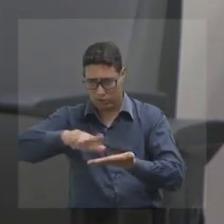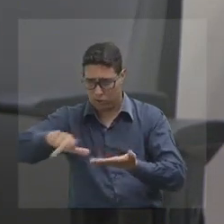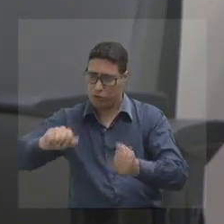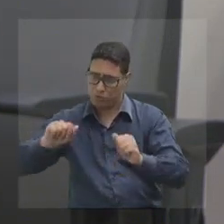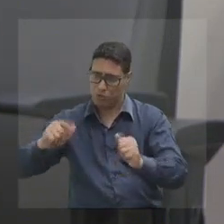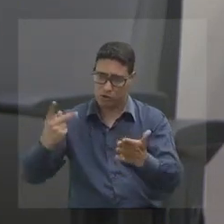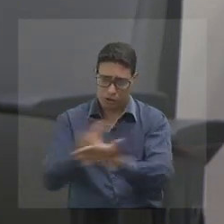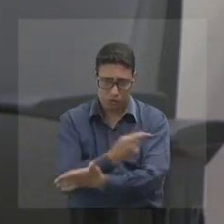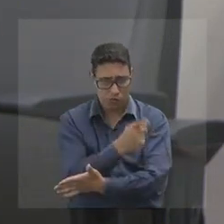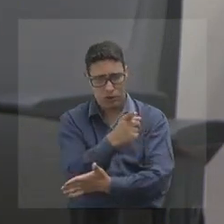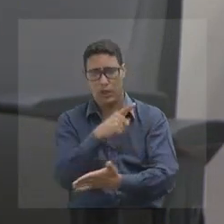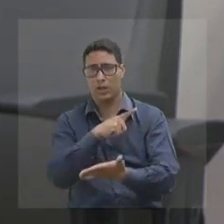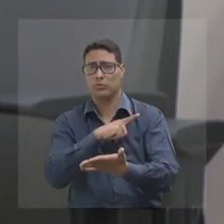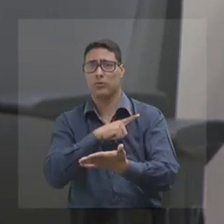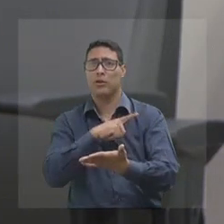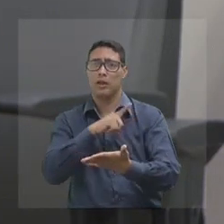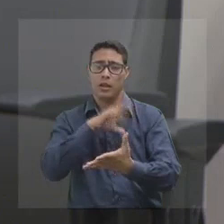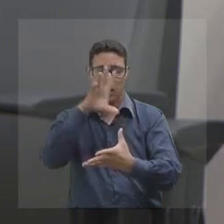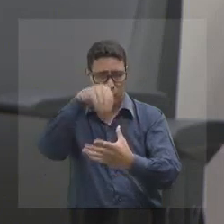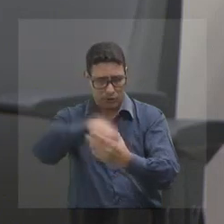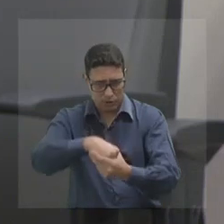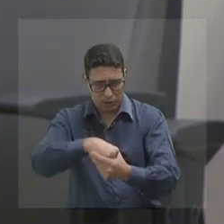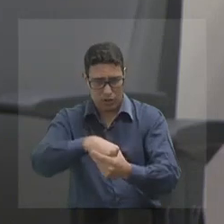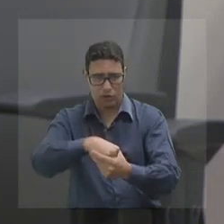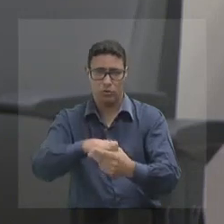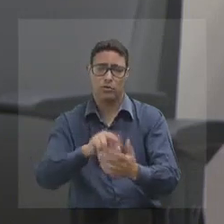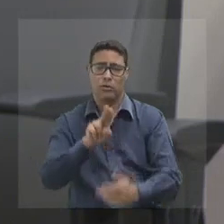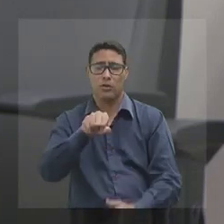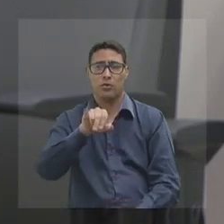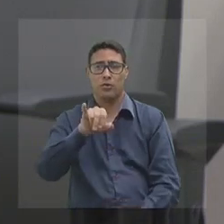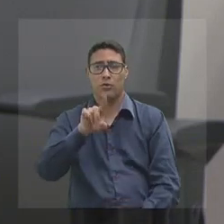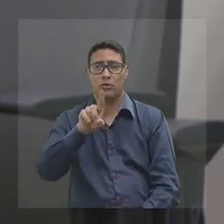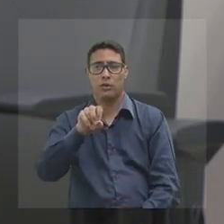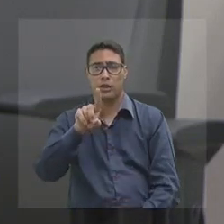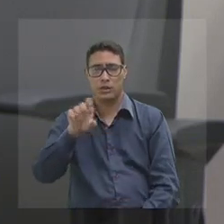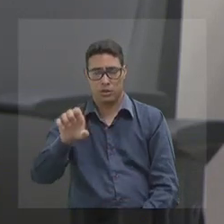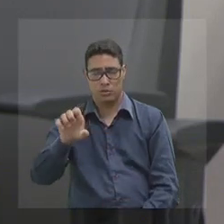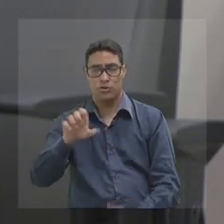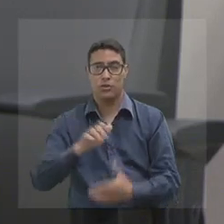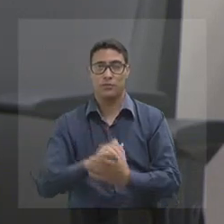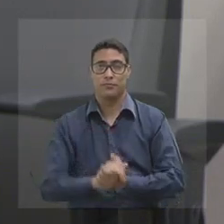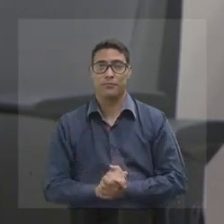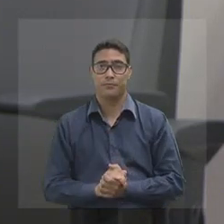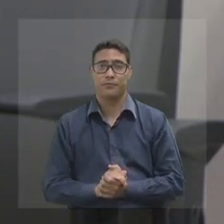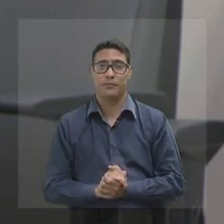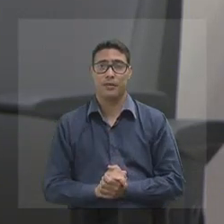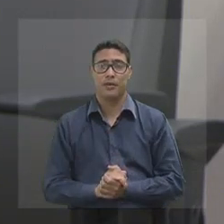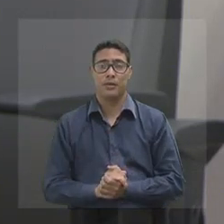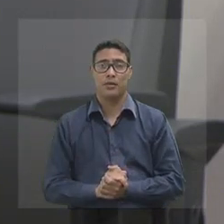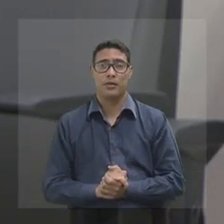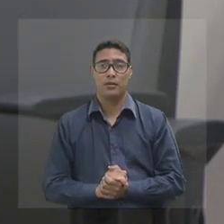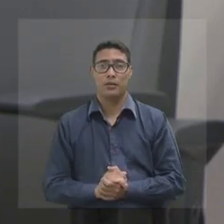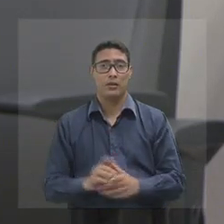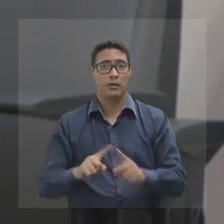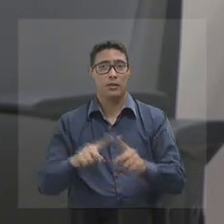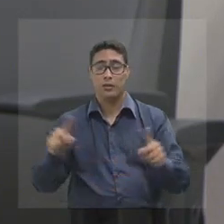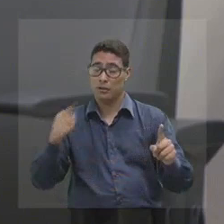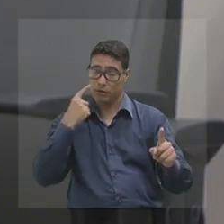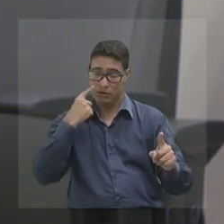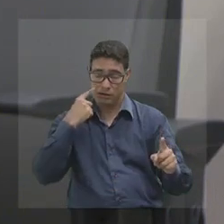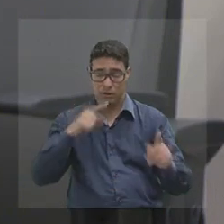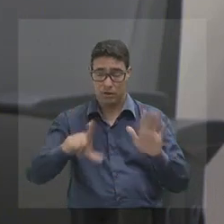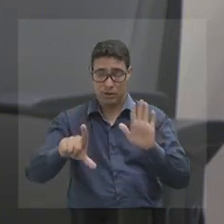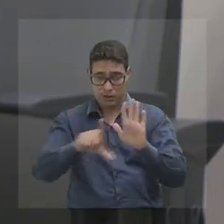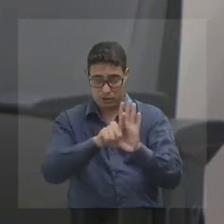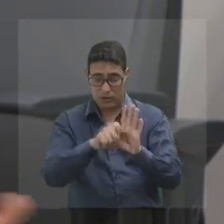ocorrendo seja no entorno seja dentro da unidade de conservação além da apuração de Conduta